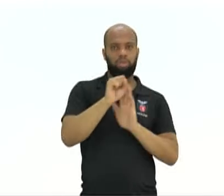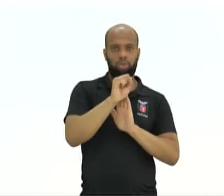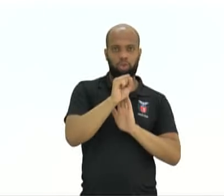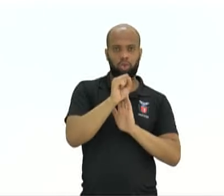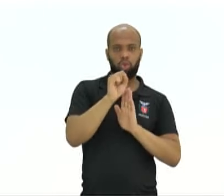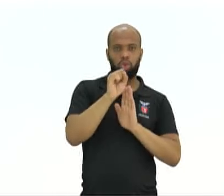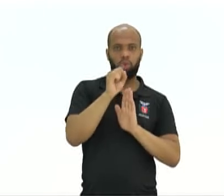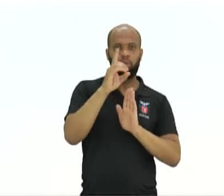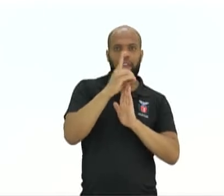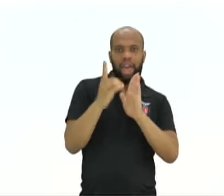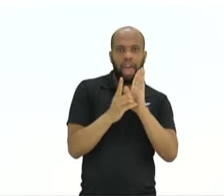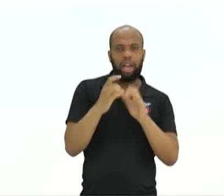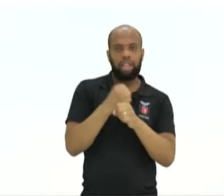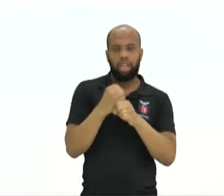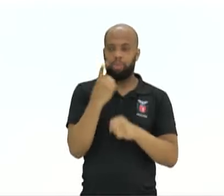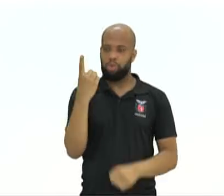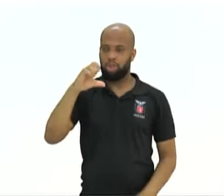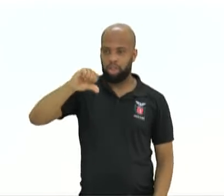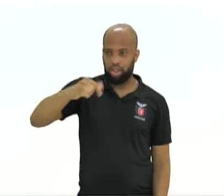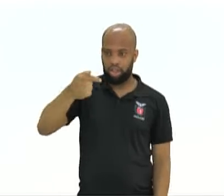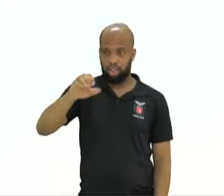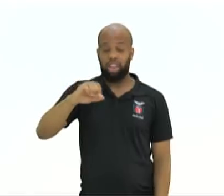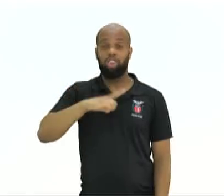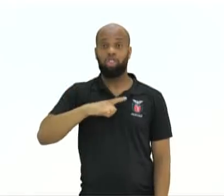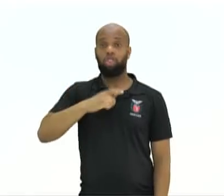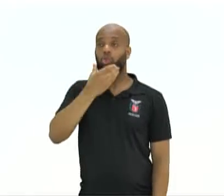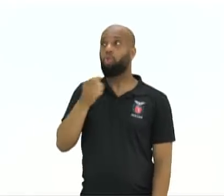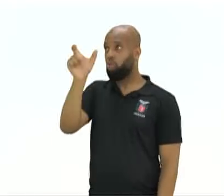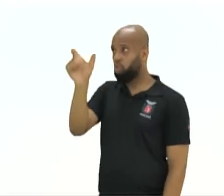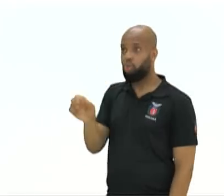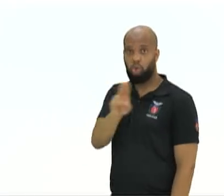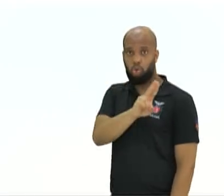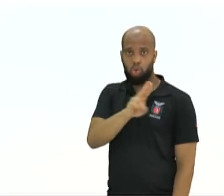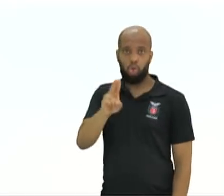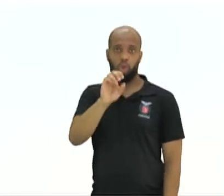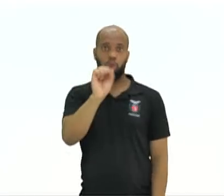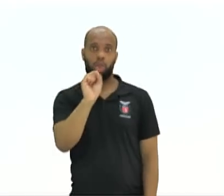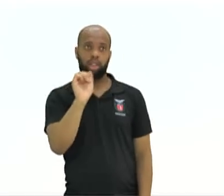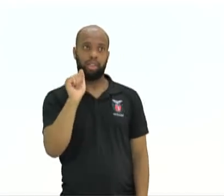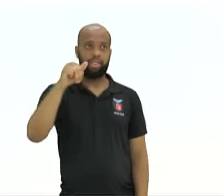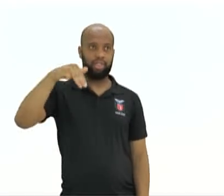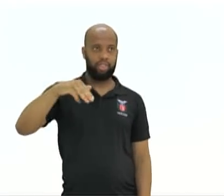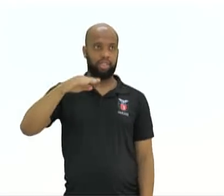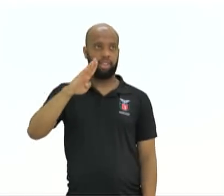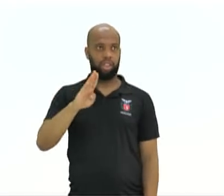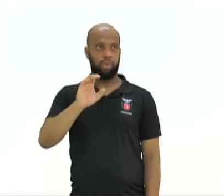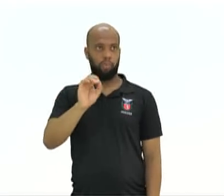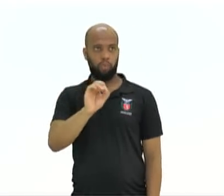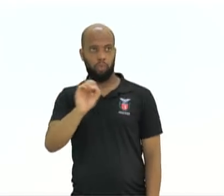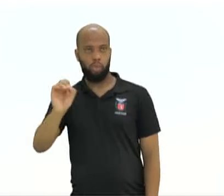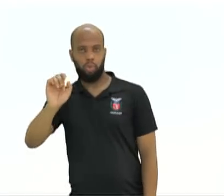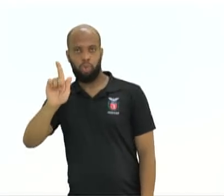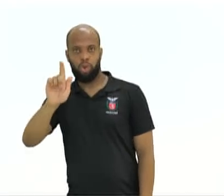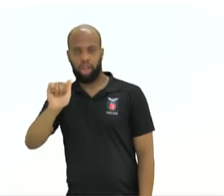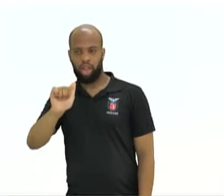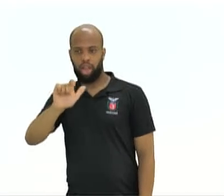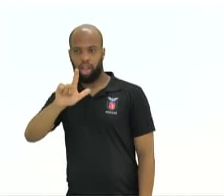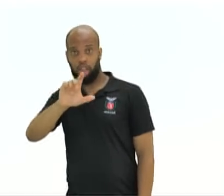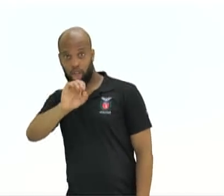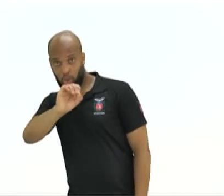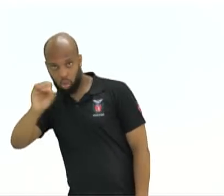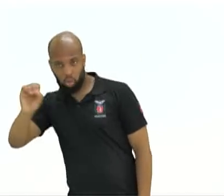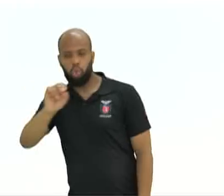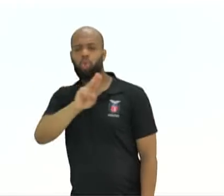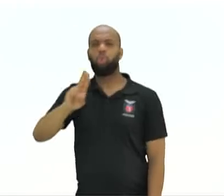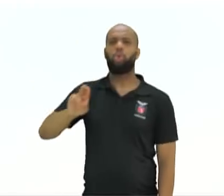70, pelo jovem, né, que tinha o nome artístico de Sam Boogaloo, tá?